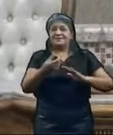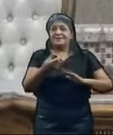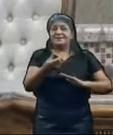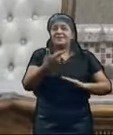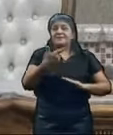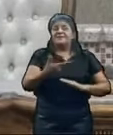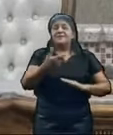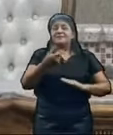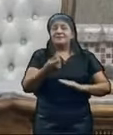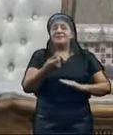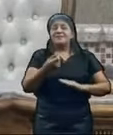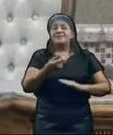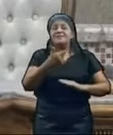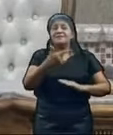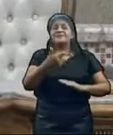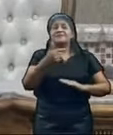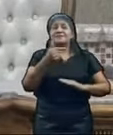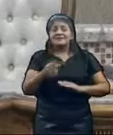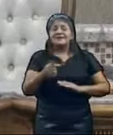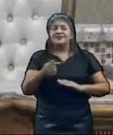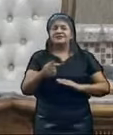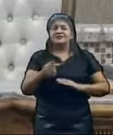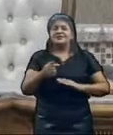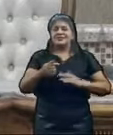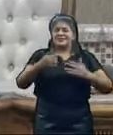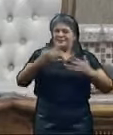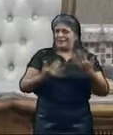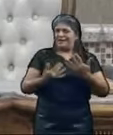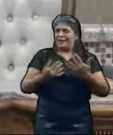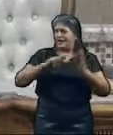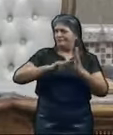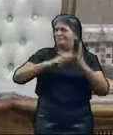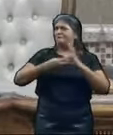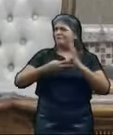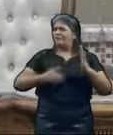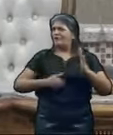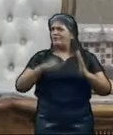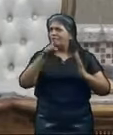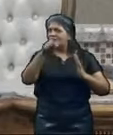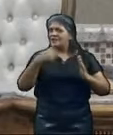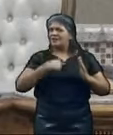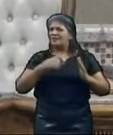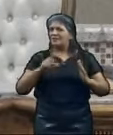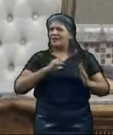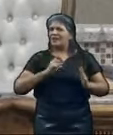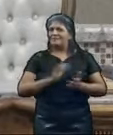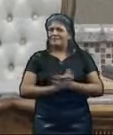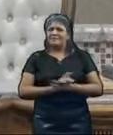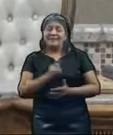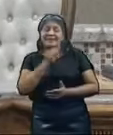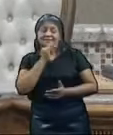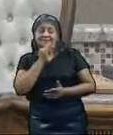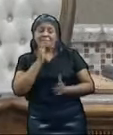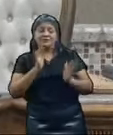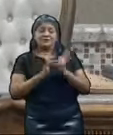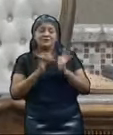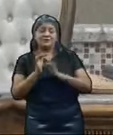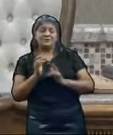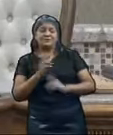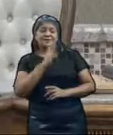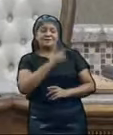e olha o tipo de fome que Jesus está dizendo que a gente tem que ter aí e Jesus respondeu E disse-lhes